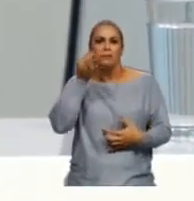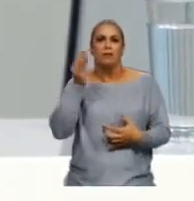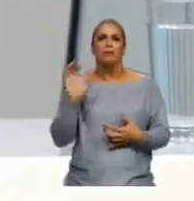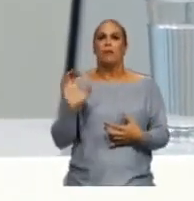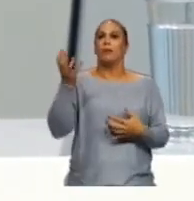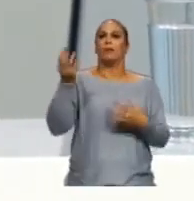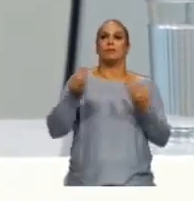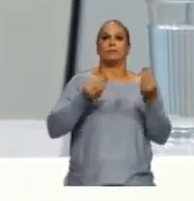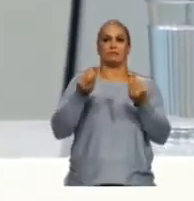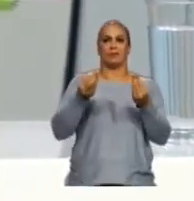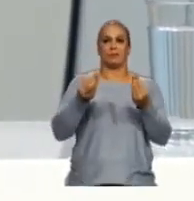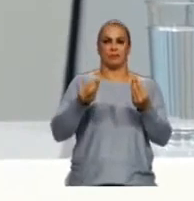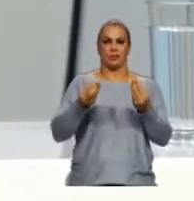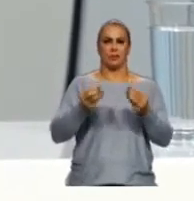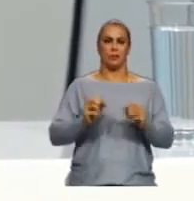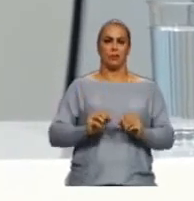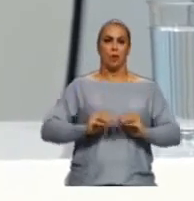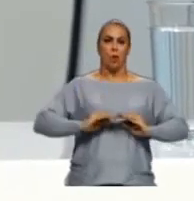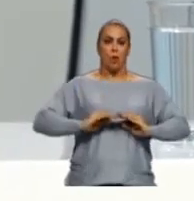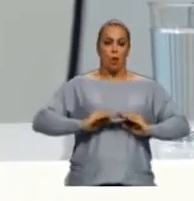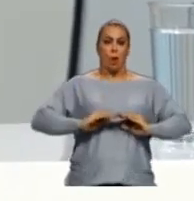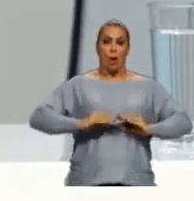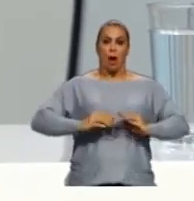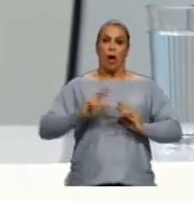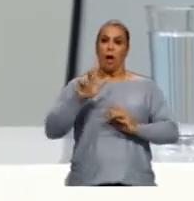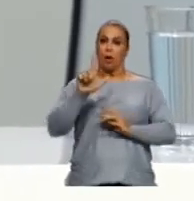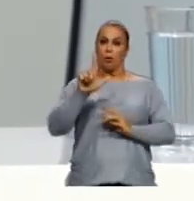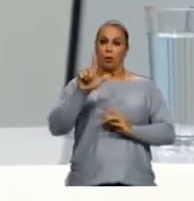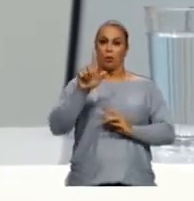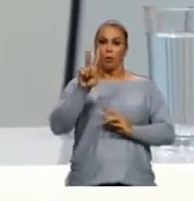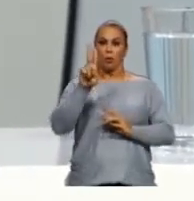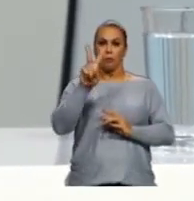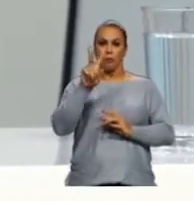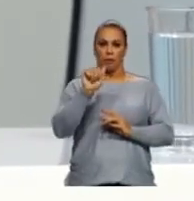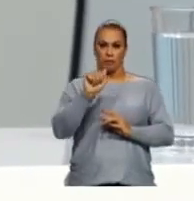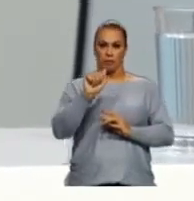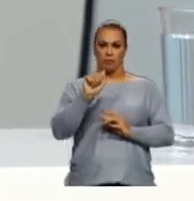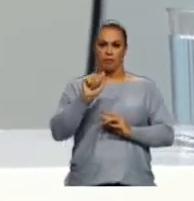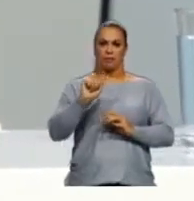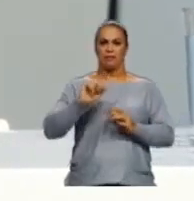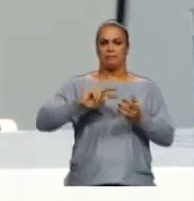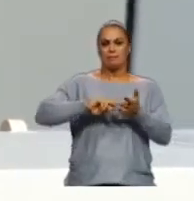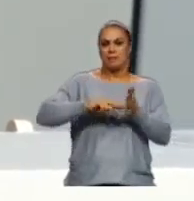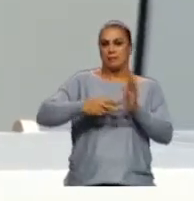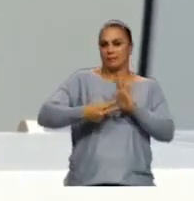O diafragma, essa luva, ela funciona como diafragma. Essa